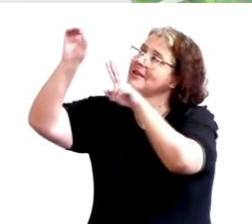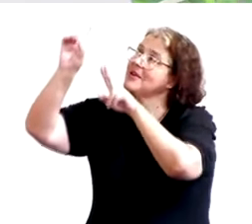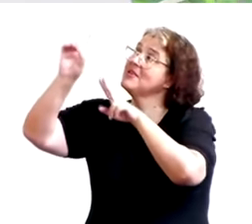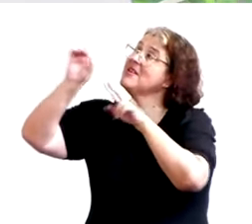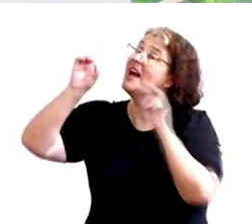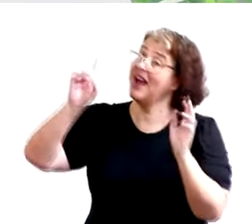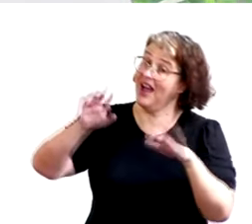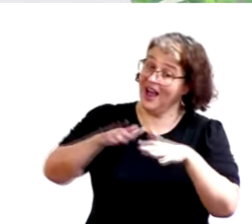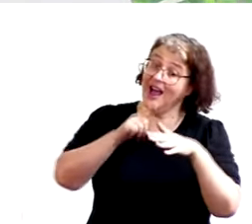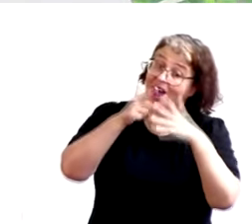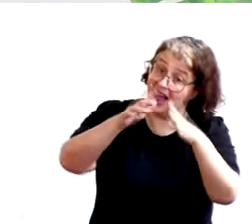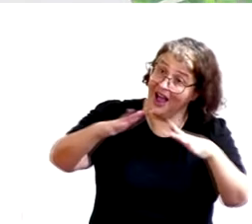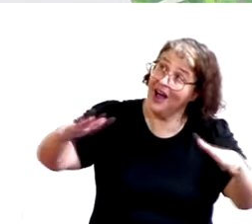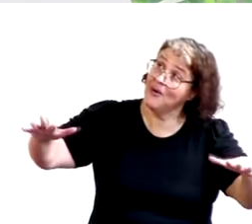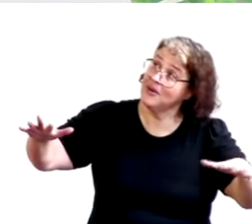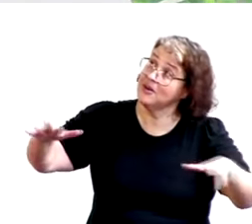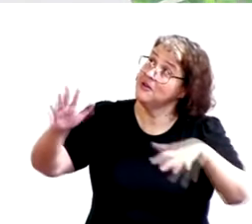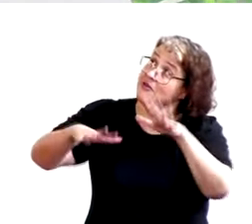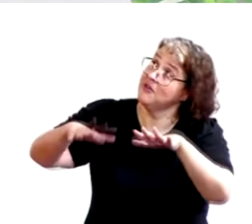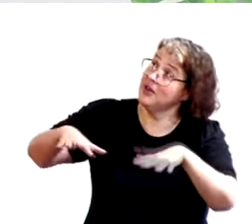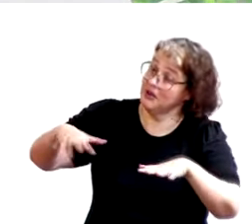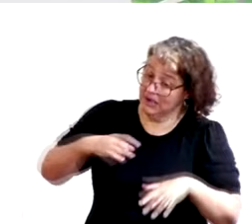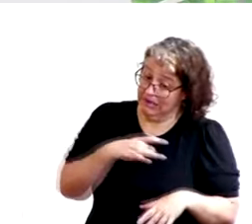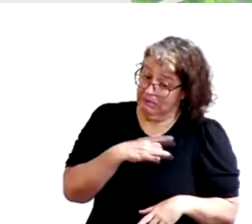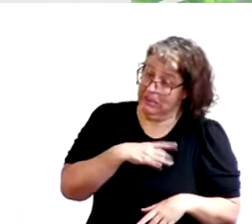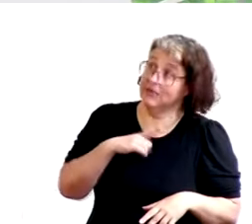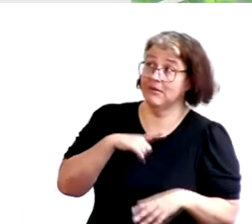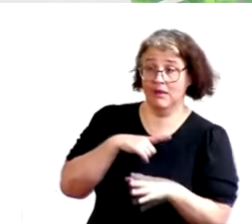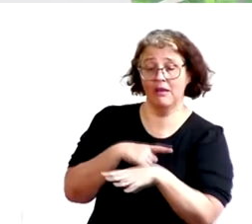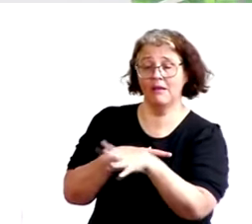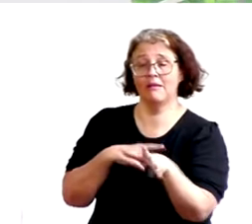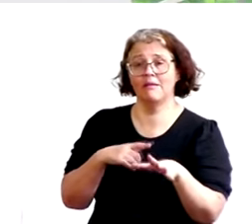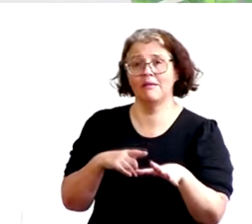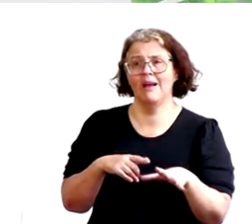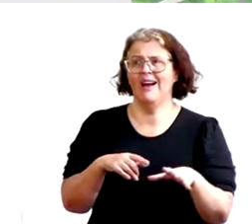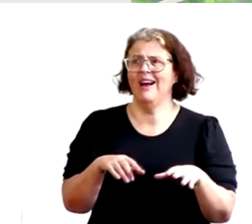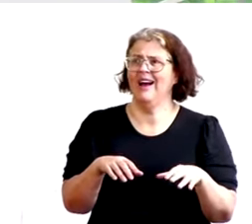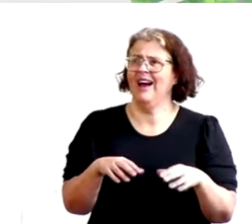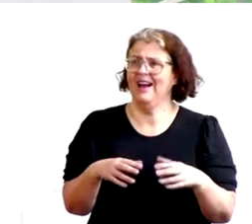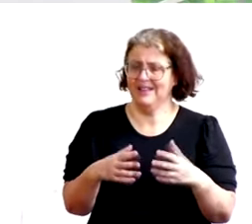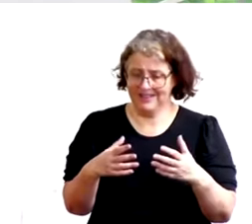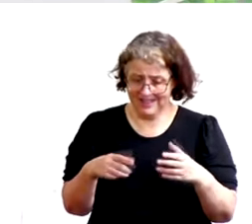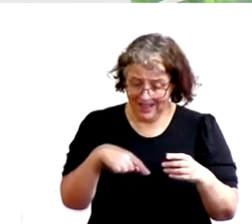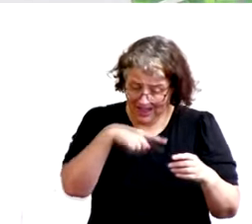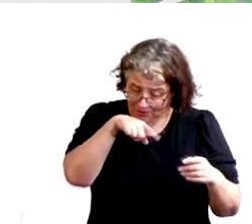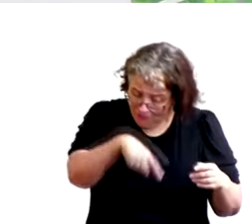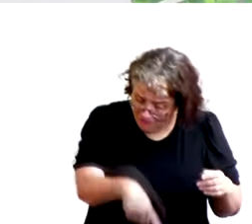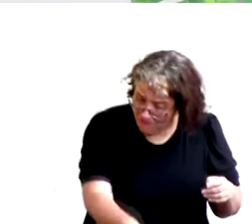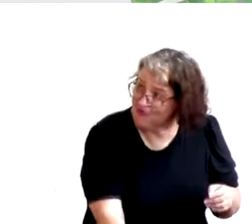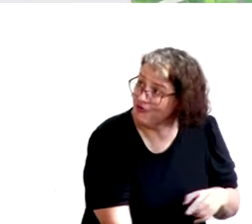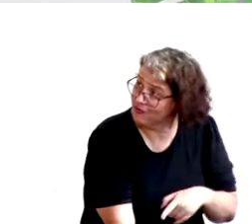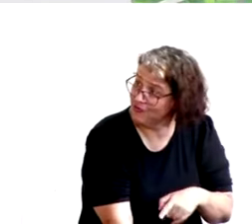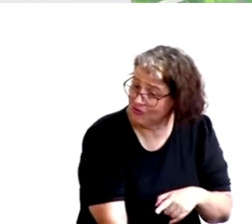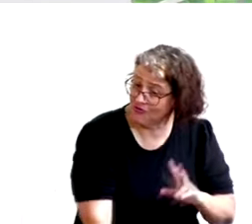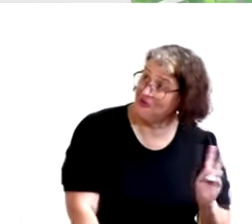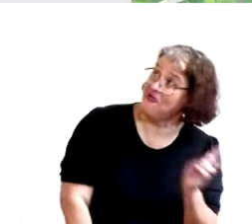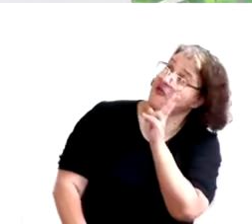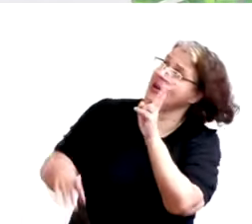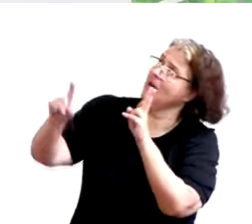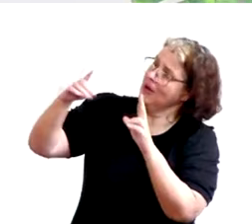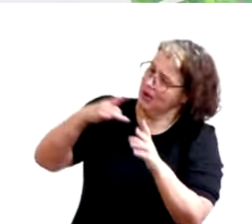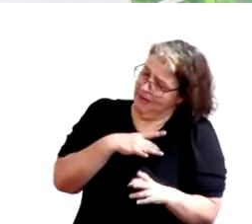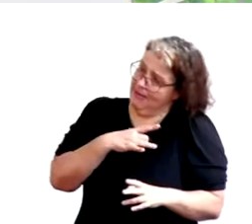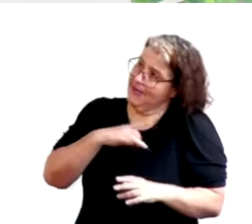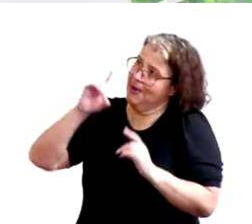até os abismos se abalaram grossas nuvens se desfizeram em Água houve